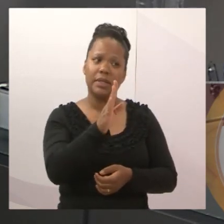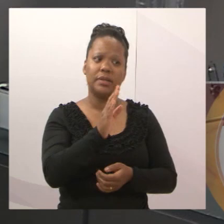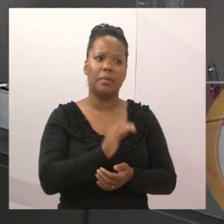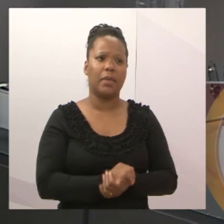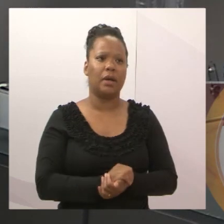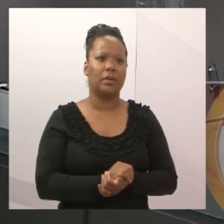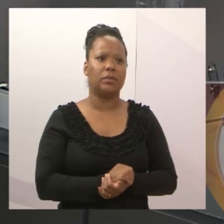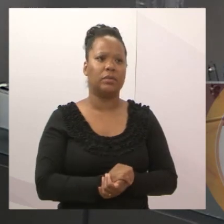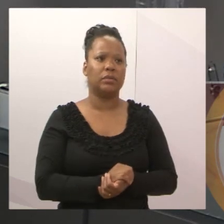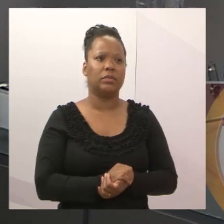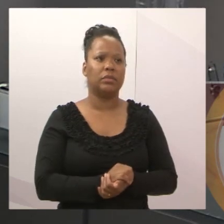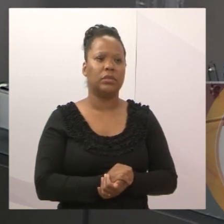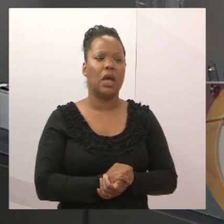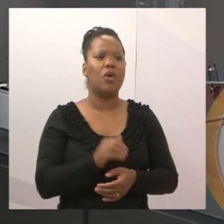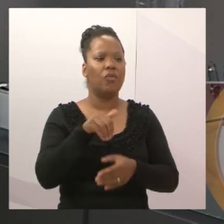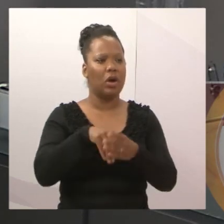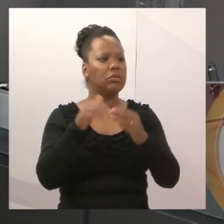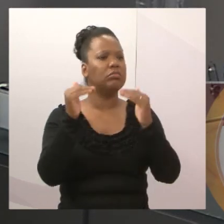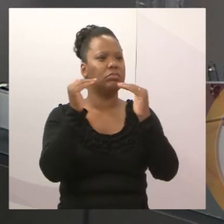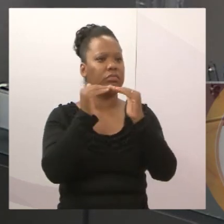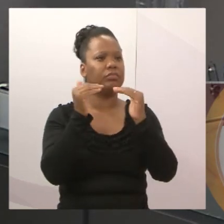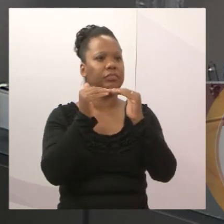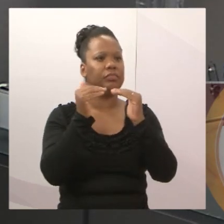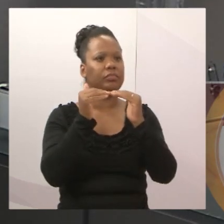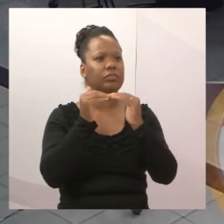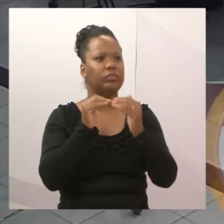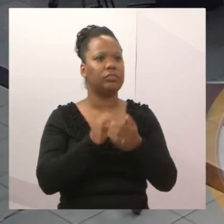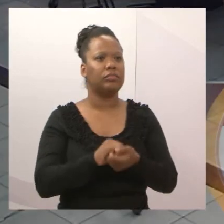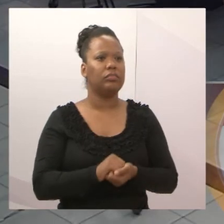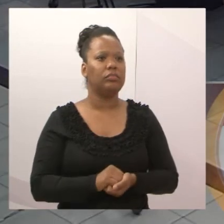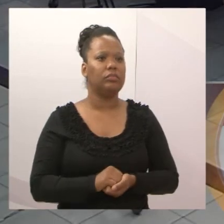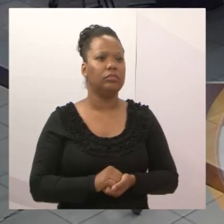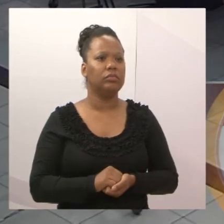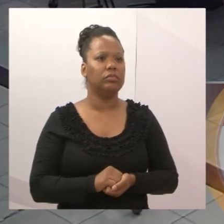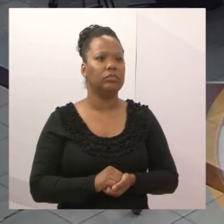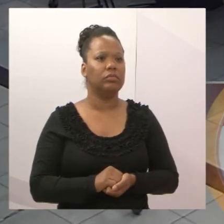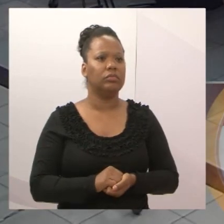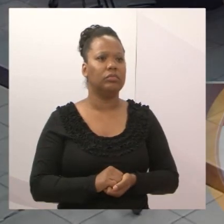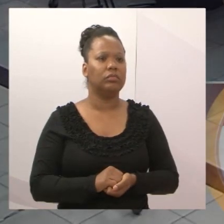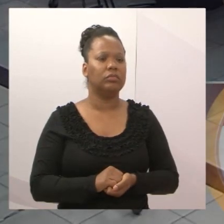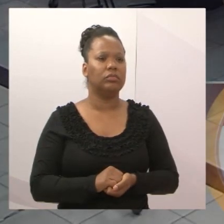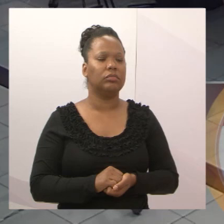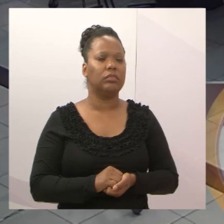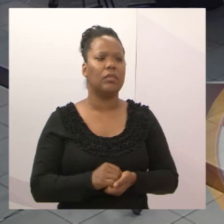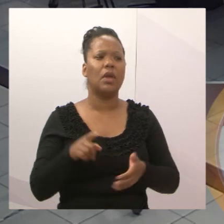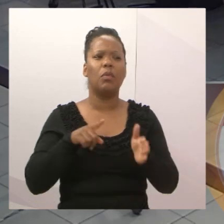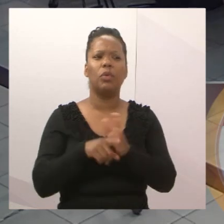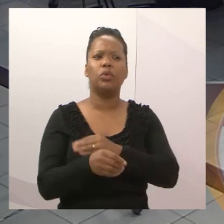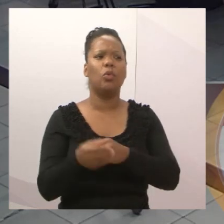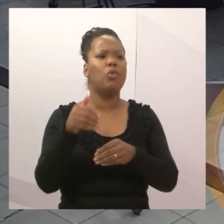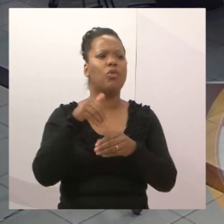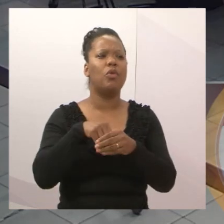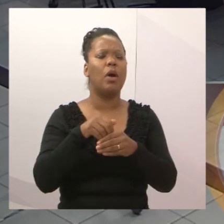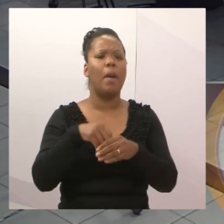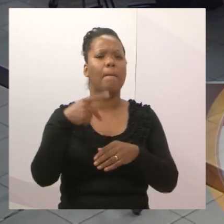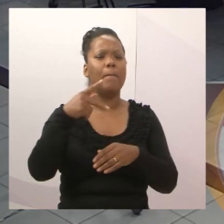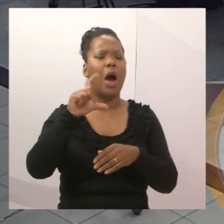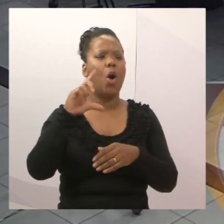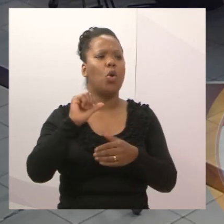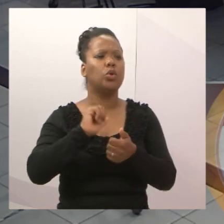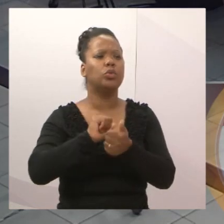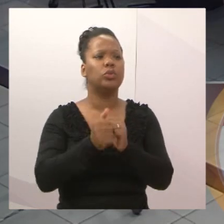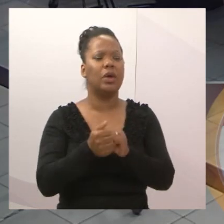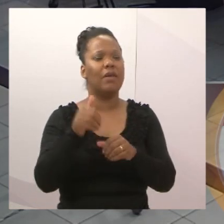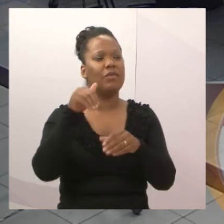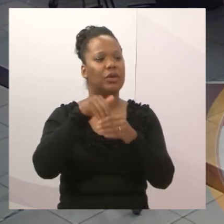de pessoas. Então, eu sou favorável ao projeto. Como vota o vereador Paulinho do